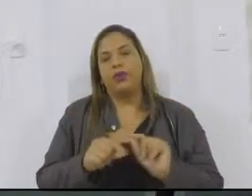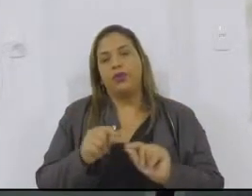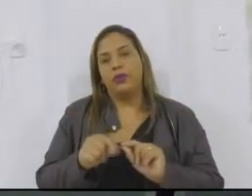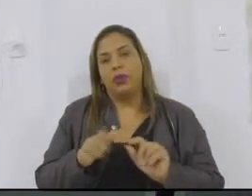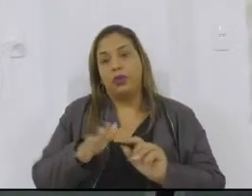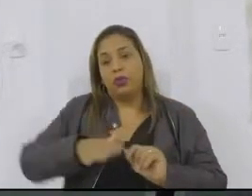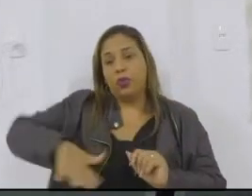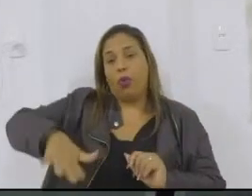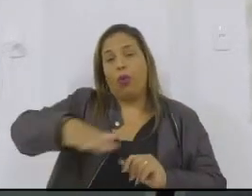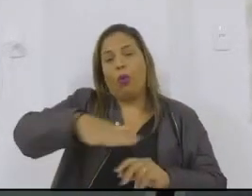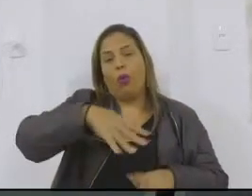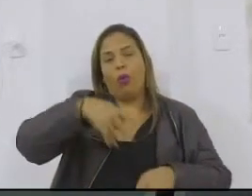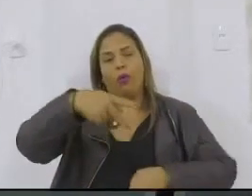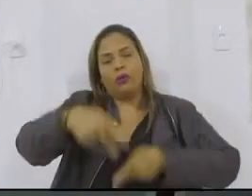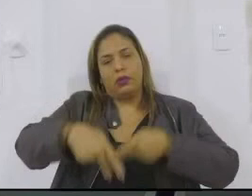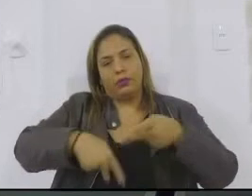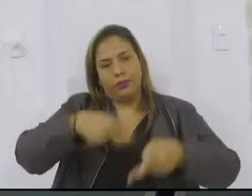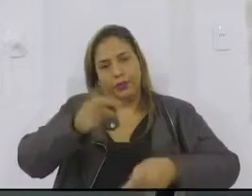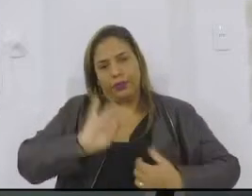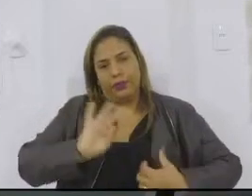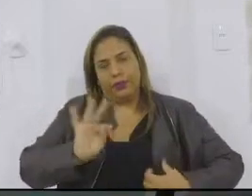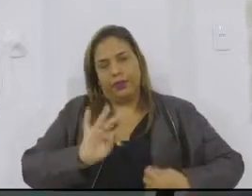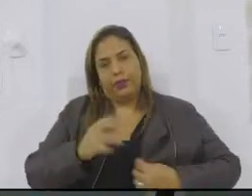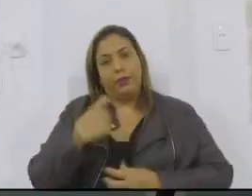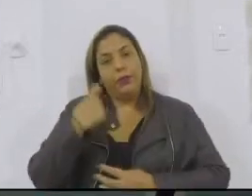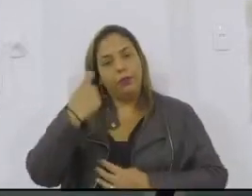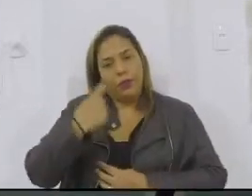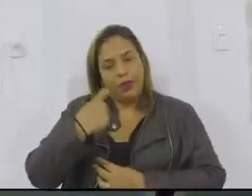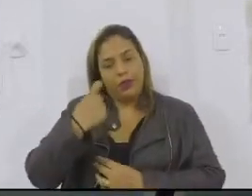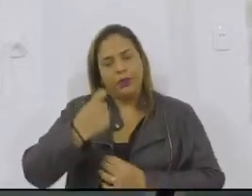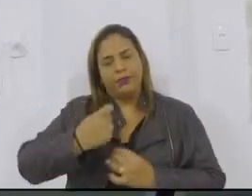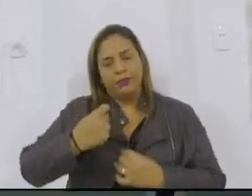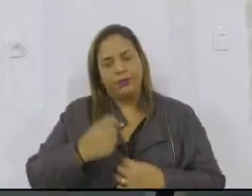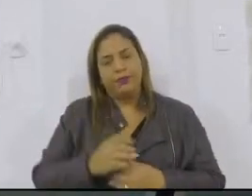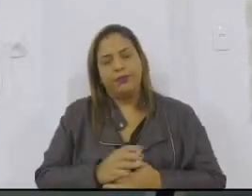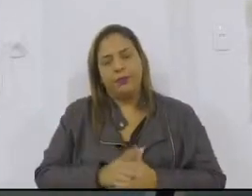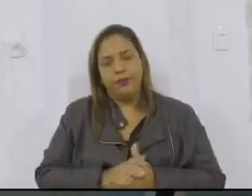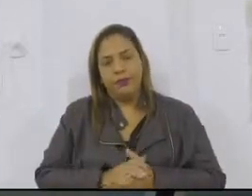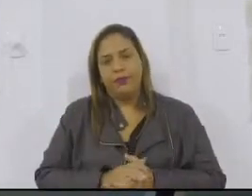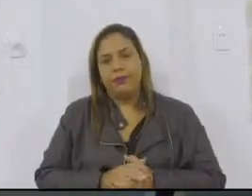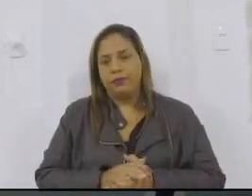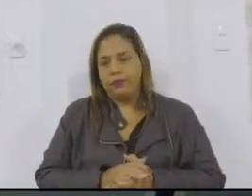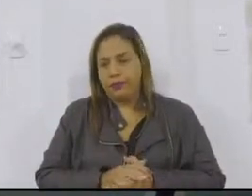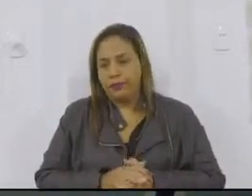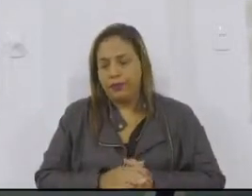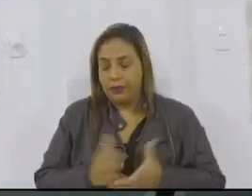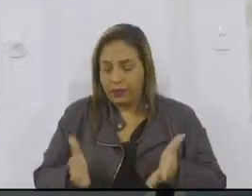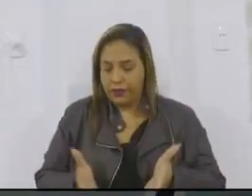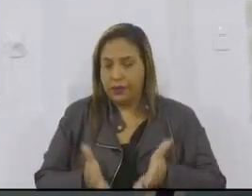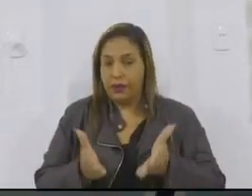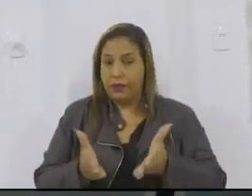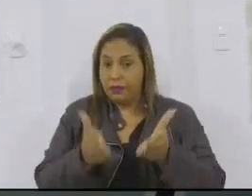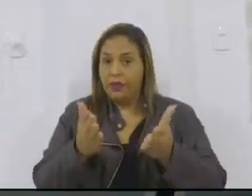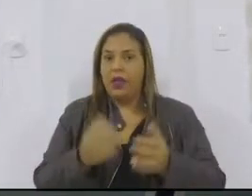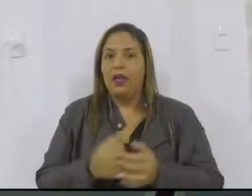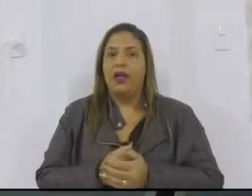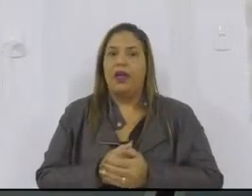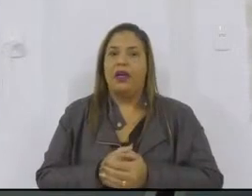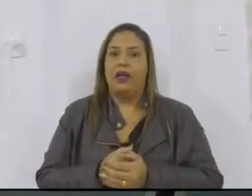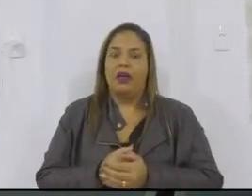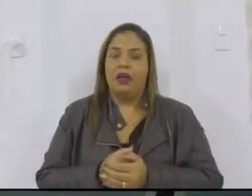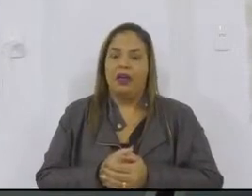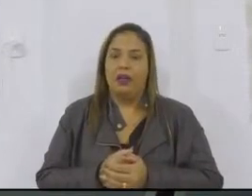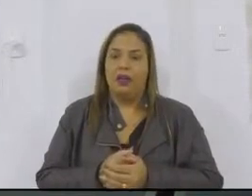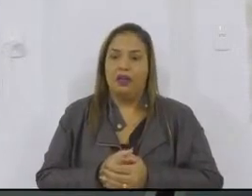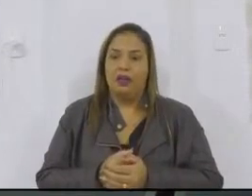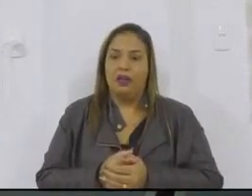comunidade e muito preocupante, né? Combatendo, incentivando, comunicando,